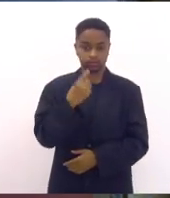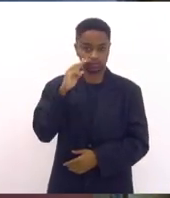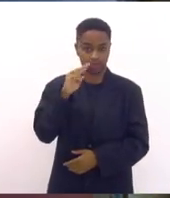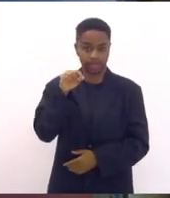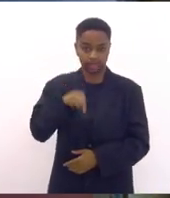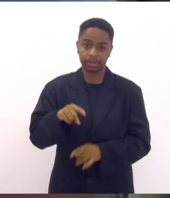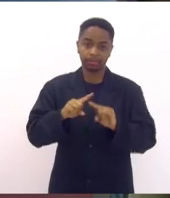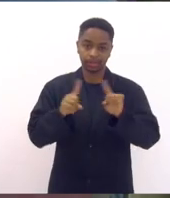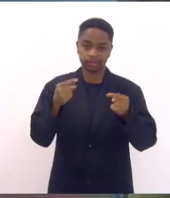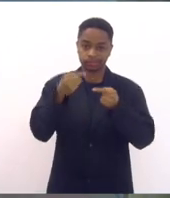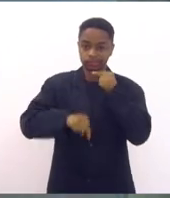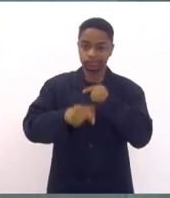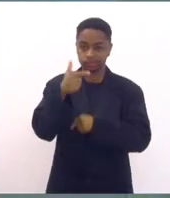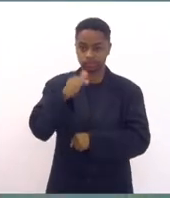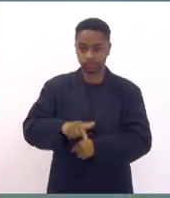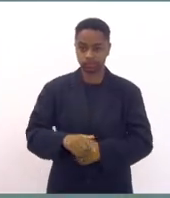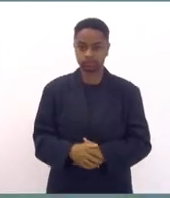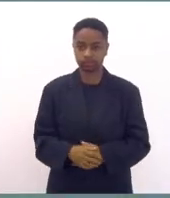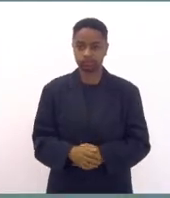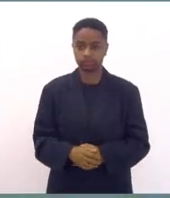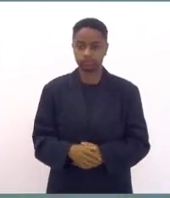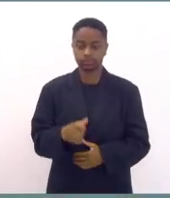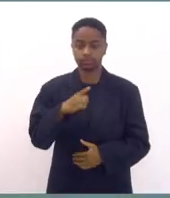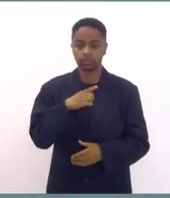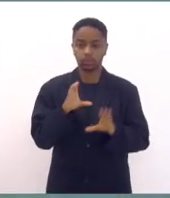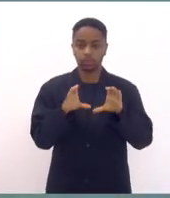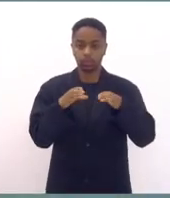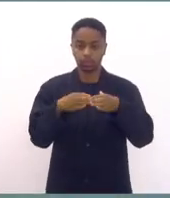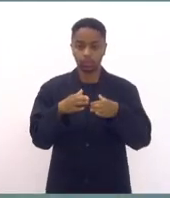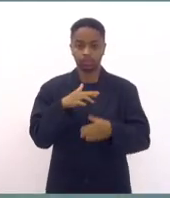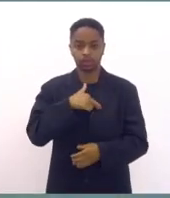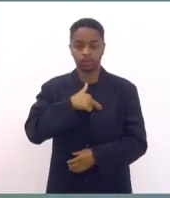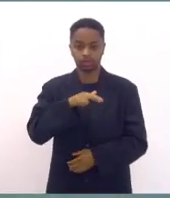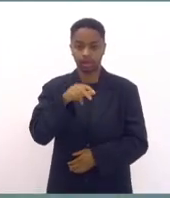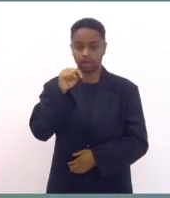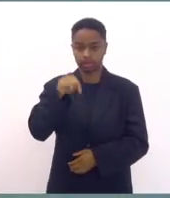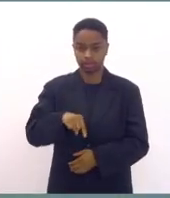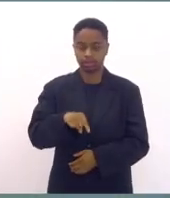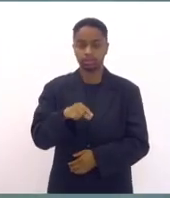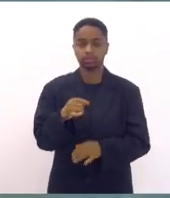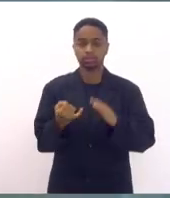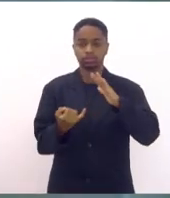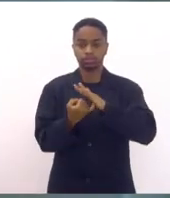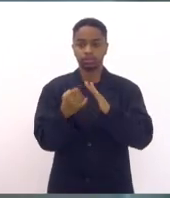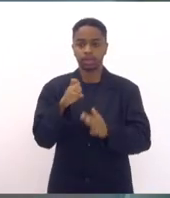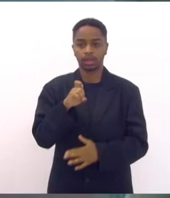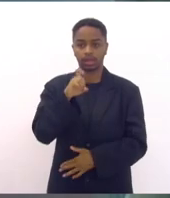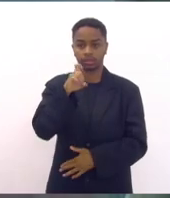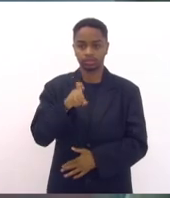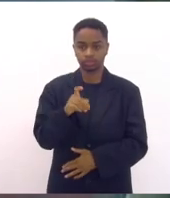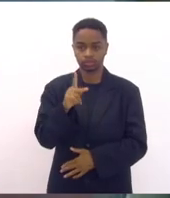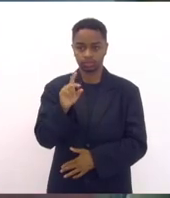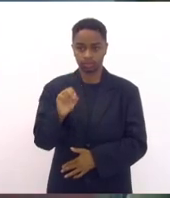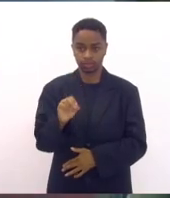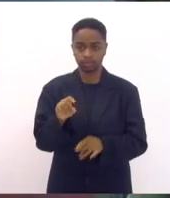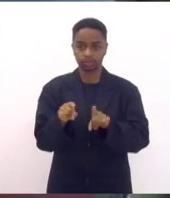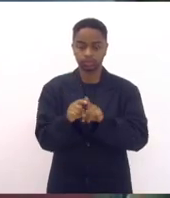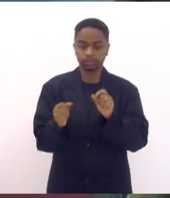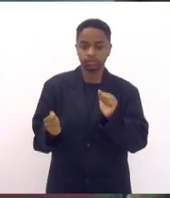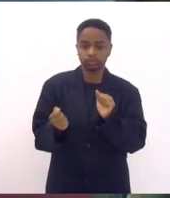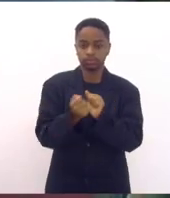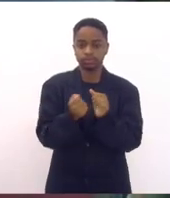saiu de novo Eh esse grupo de religiosos que estão aqui o Instituto espo religião juntamente em